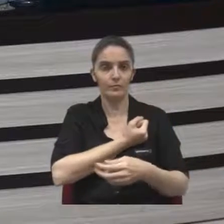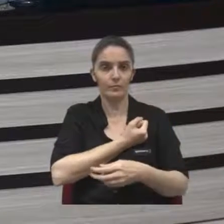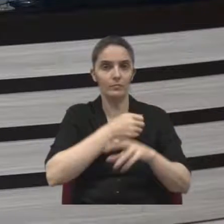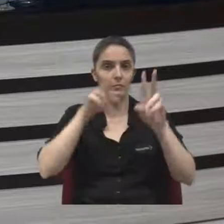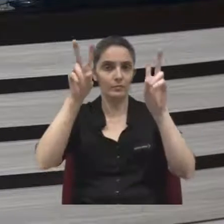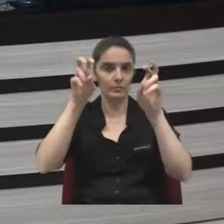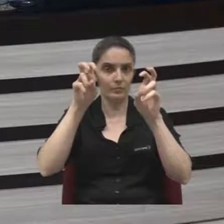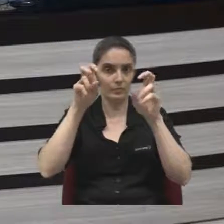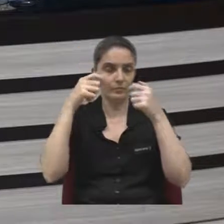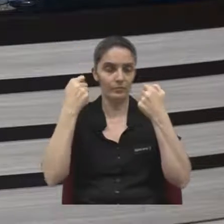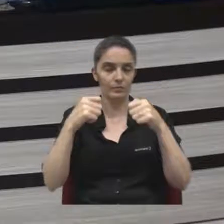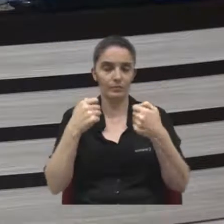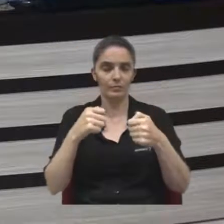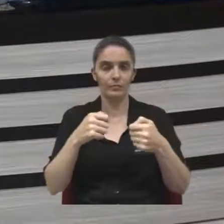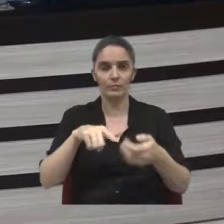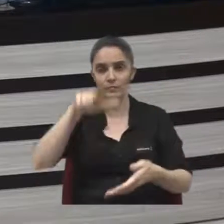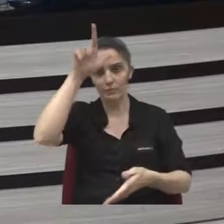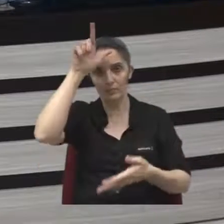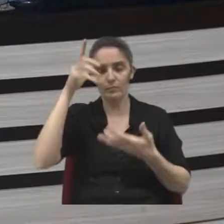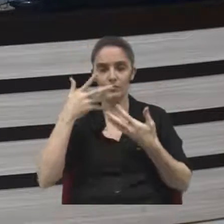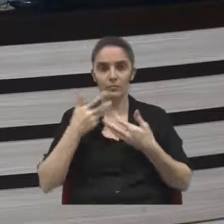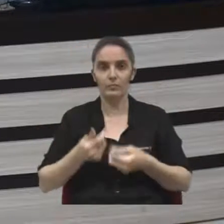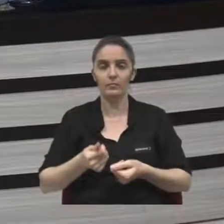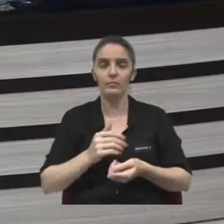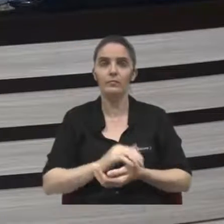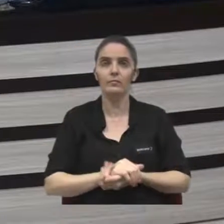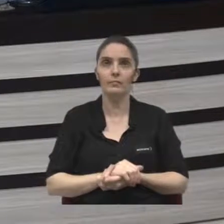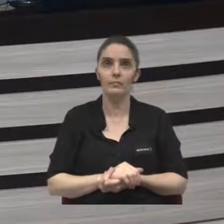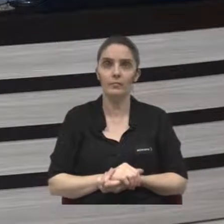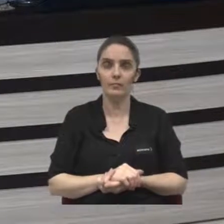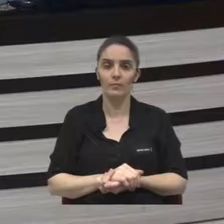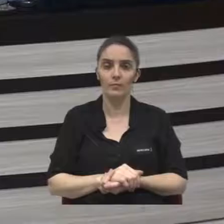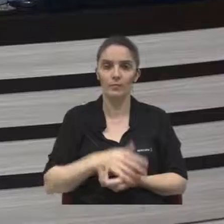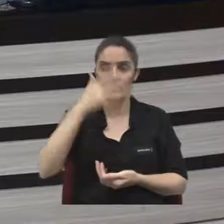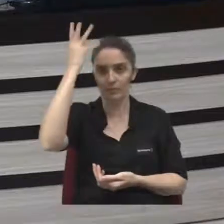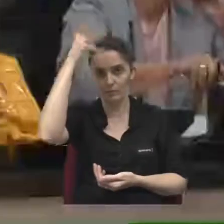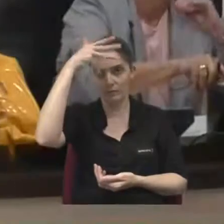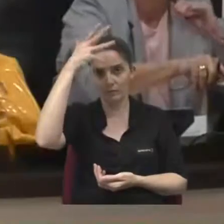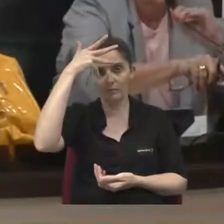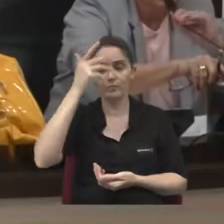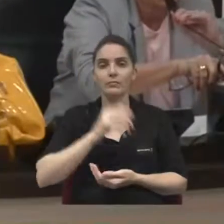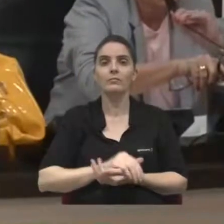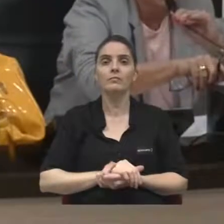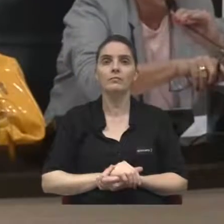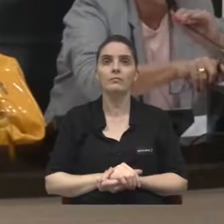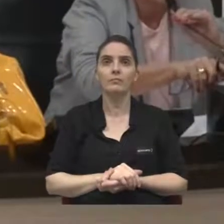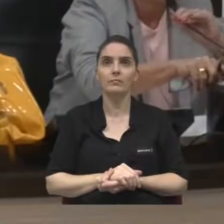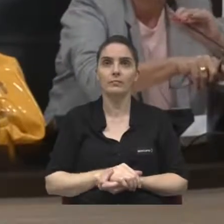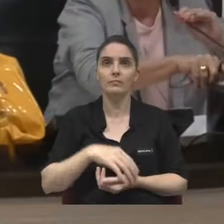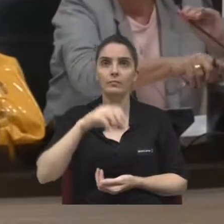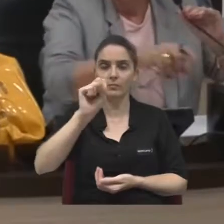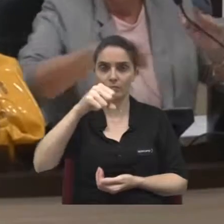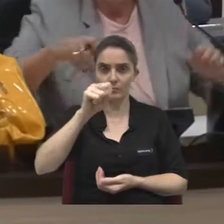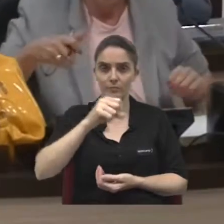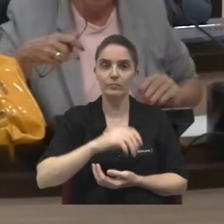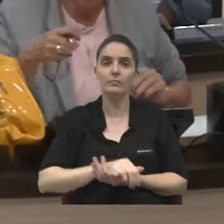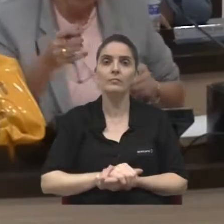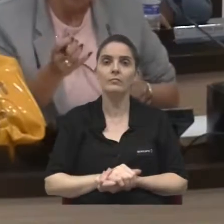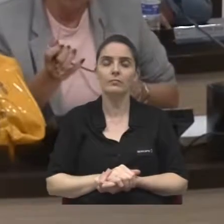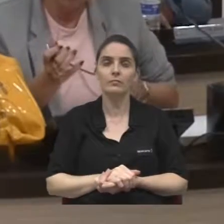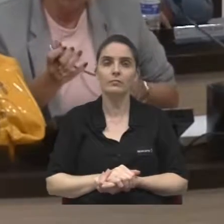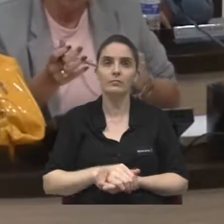da anuência dos líderes. Vereadora Érica Tanque. Sim, presidente. Vereador Toninho